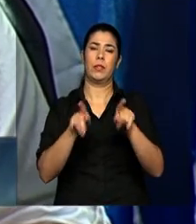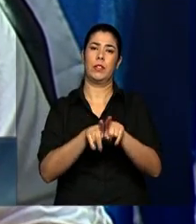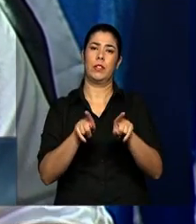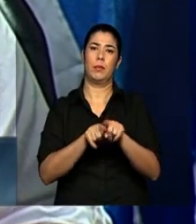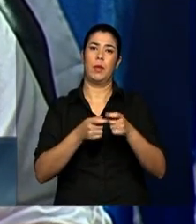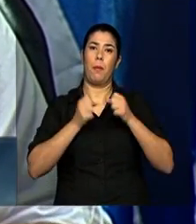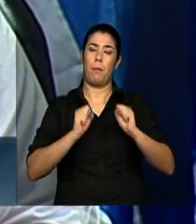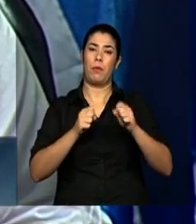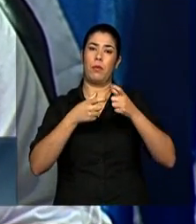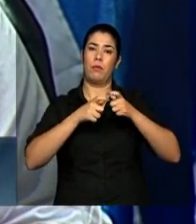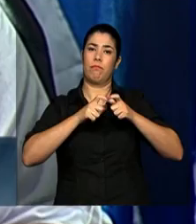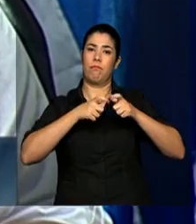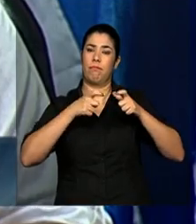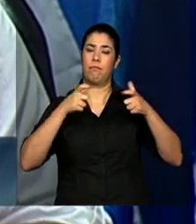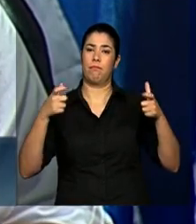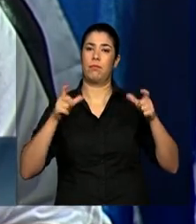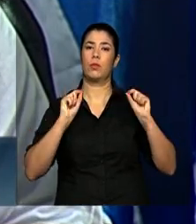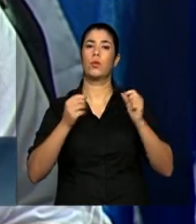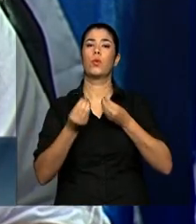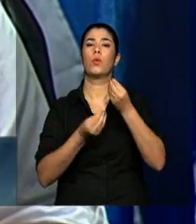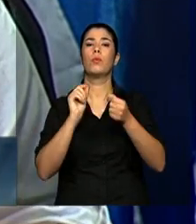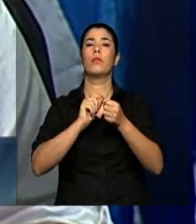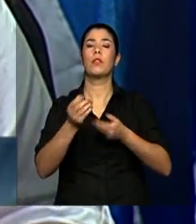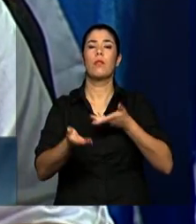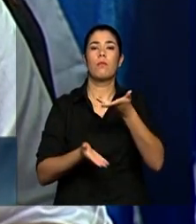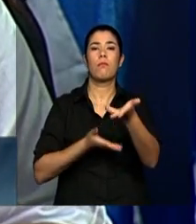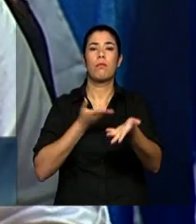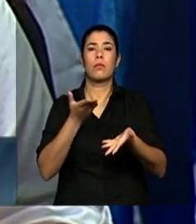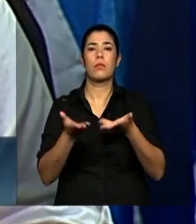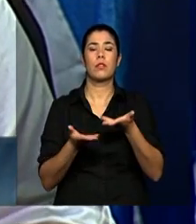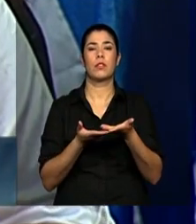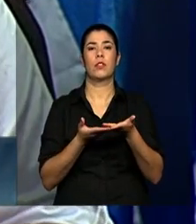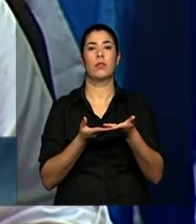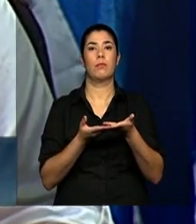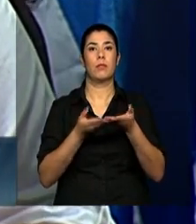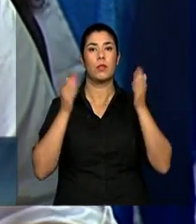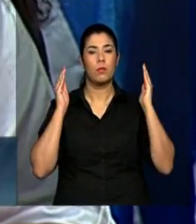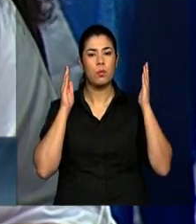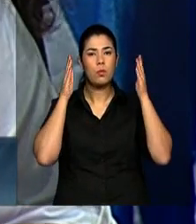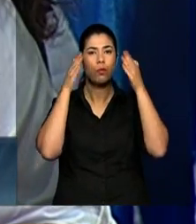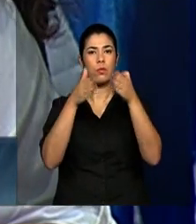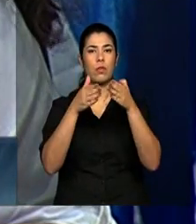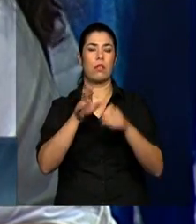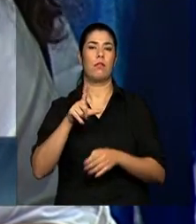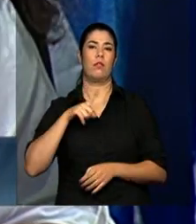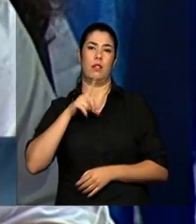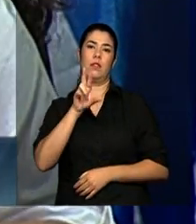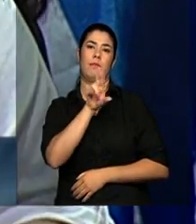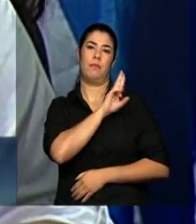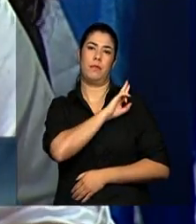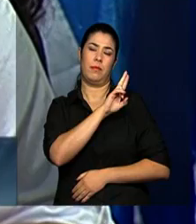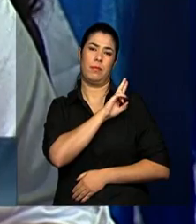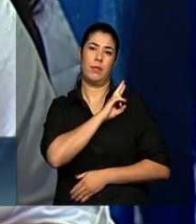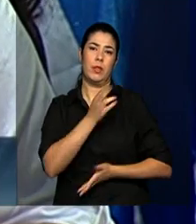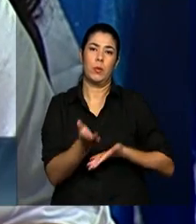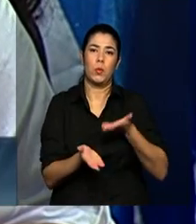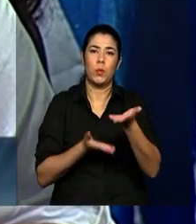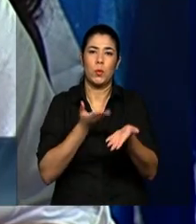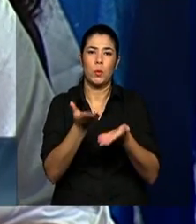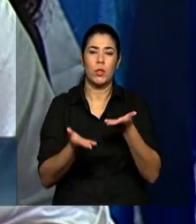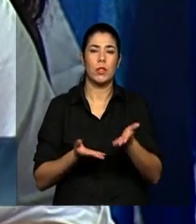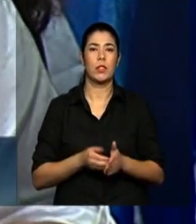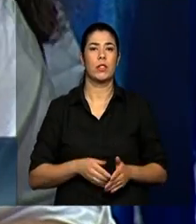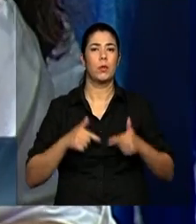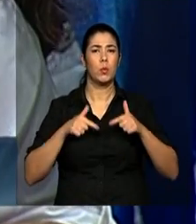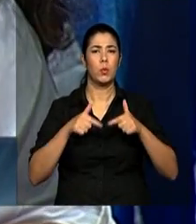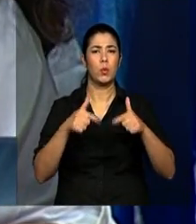a condição de fazer esse atendimento, ampliar os olhares e as responsabilidades com esse enfrentamento à